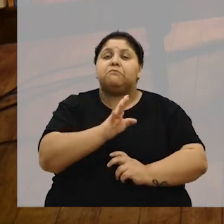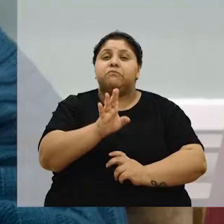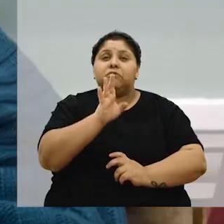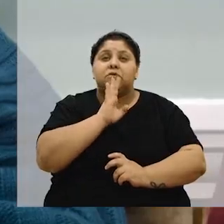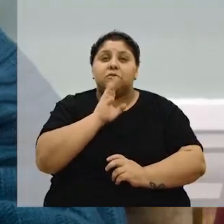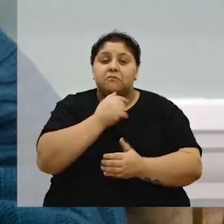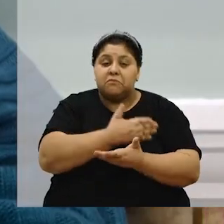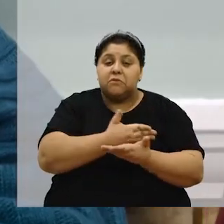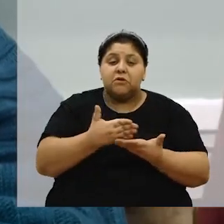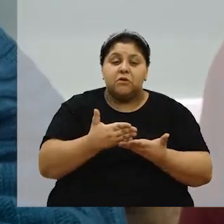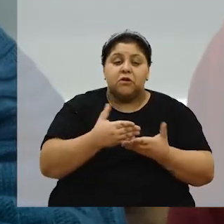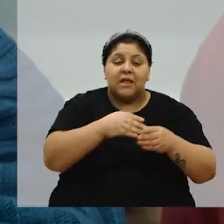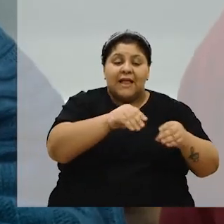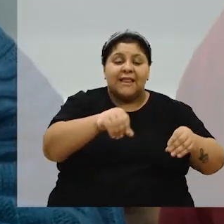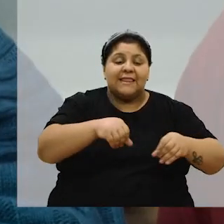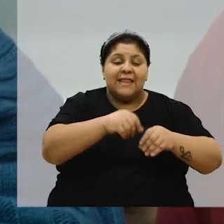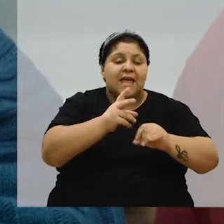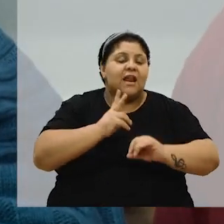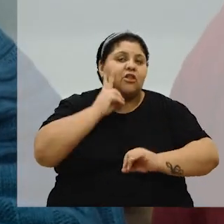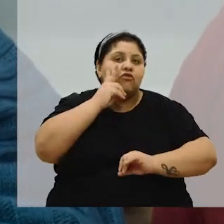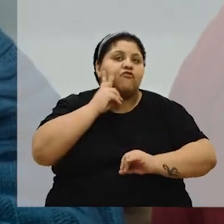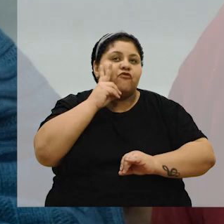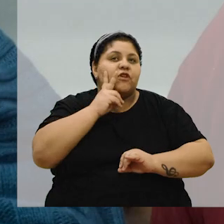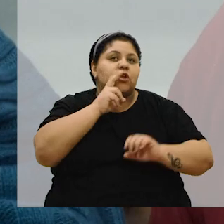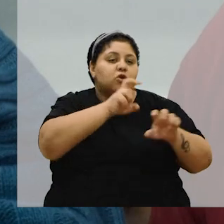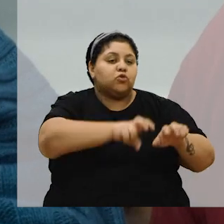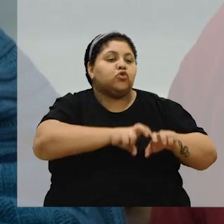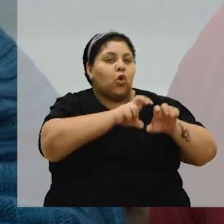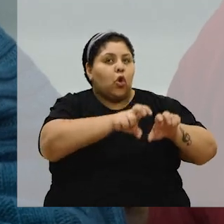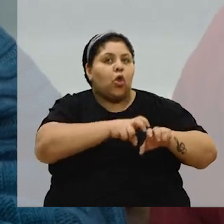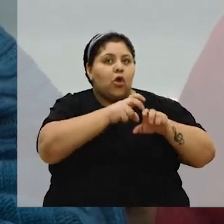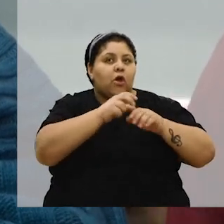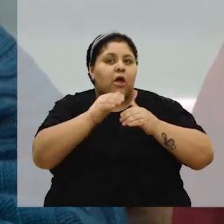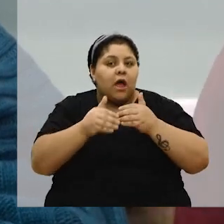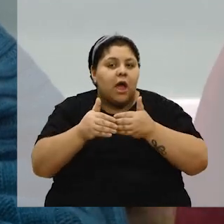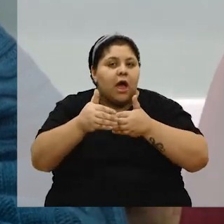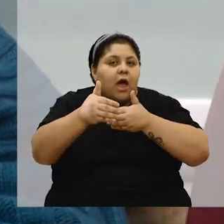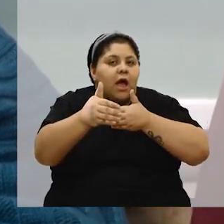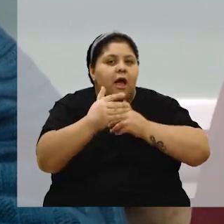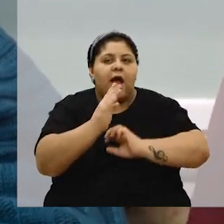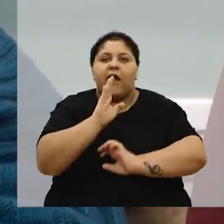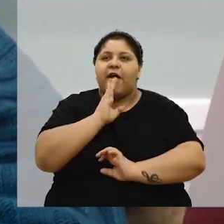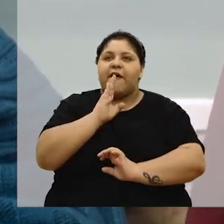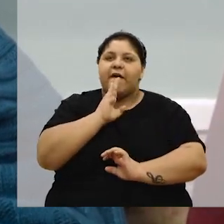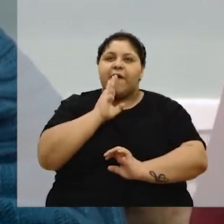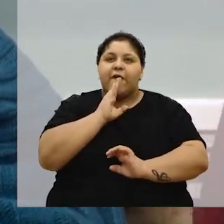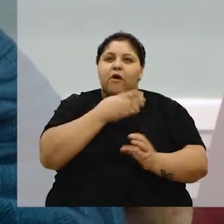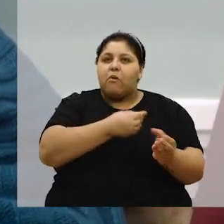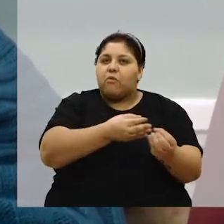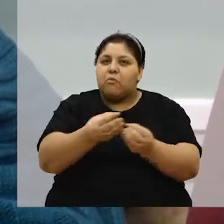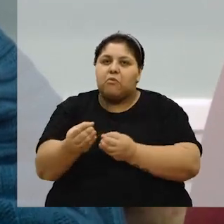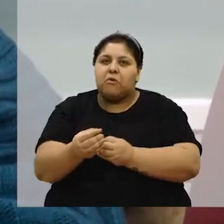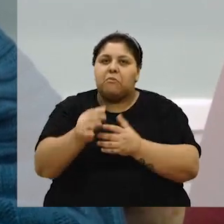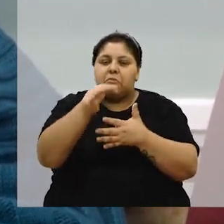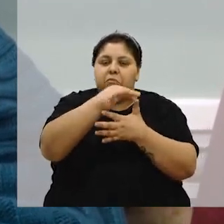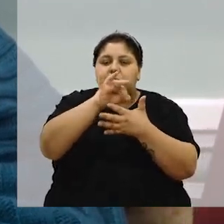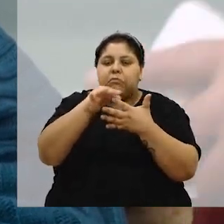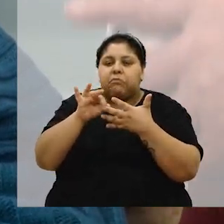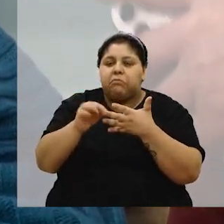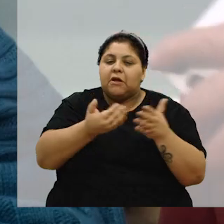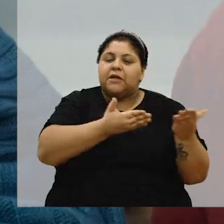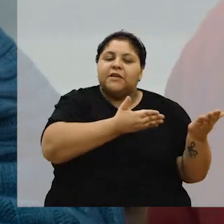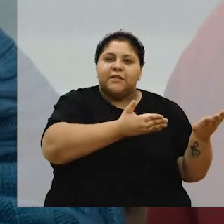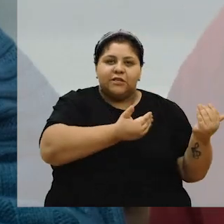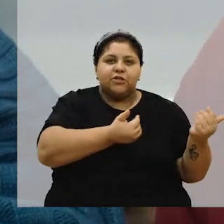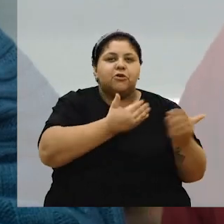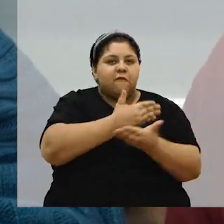foi conhecida inicialmente como a terra do vinho, dos colonos. Daqui para frente vai ser conhecido por um monte de fatores que